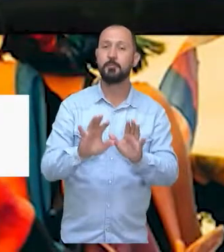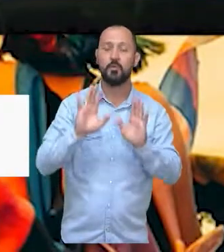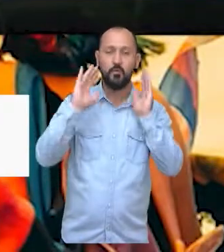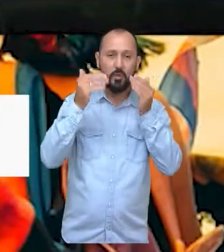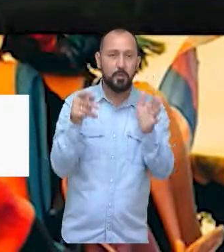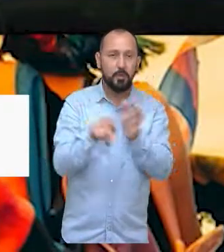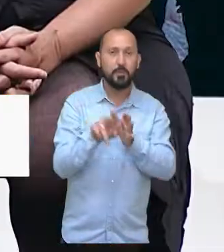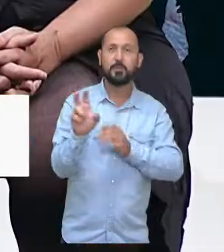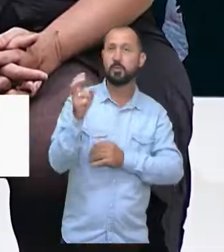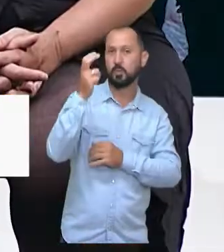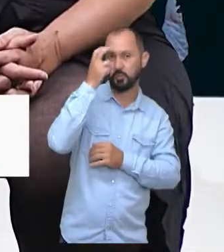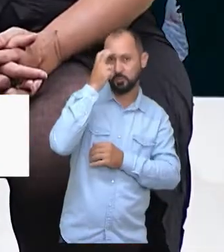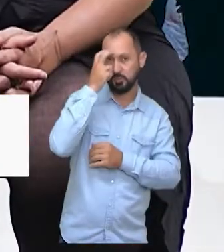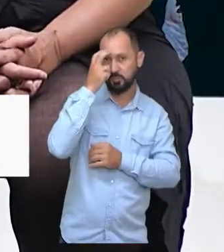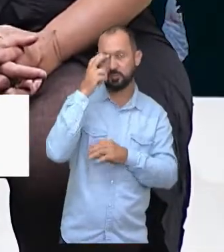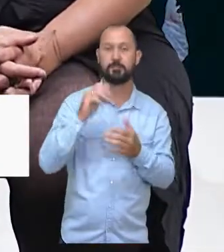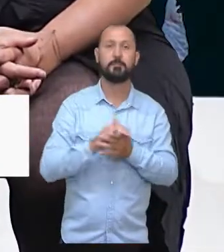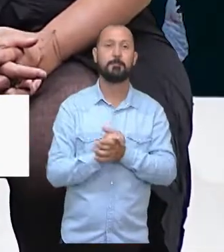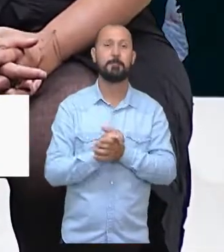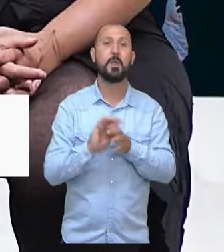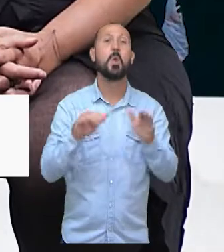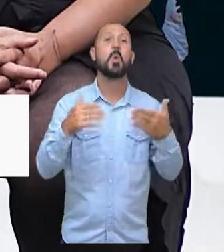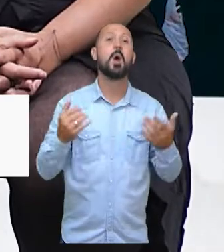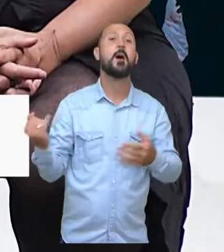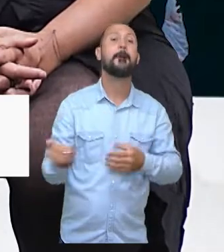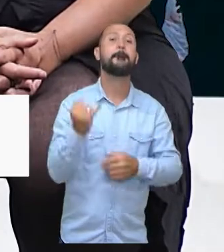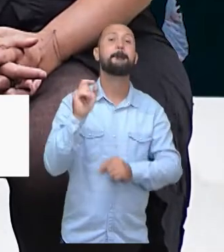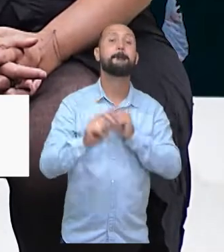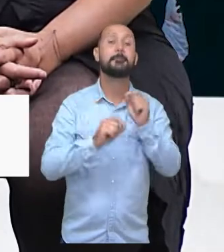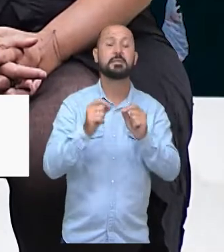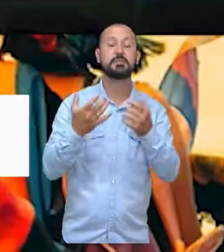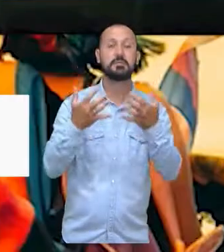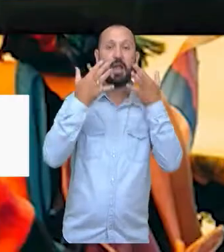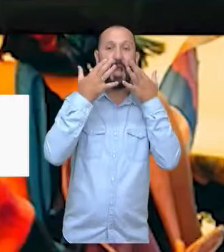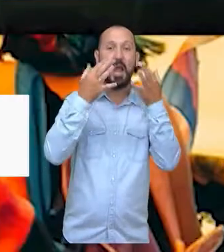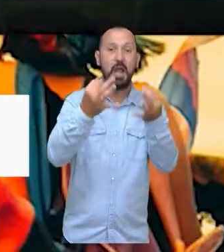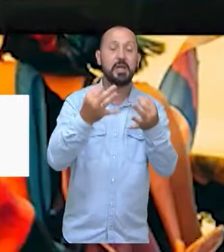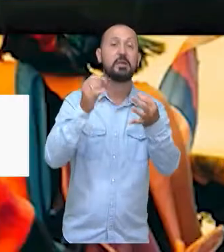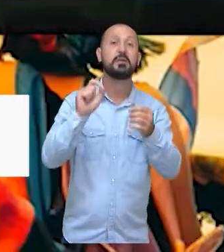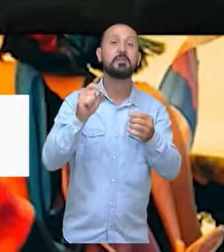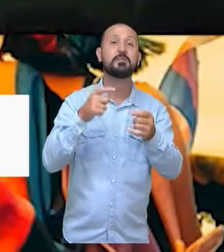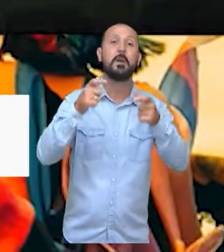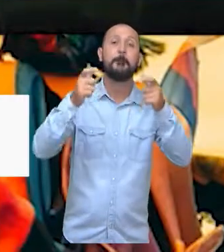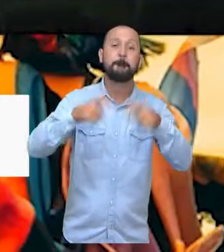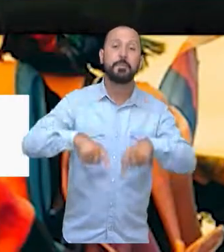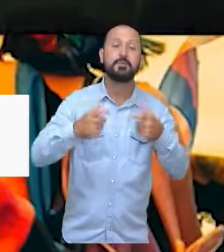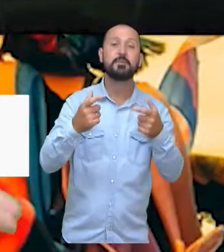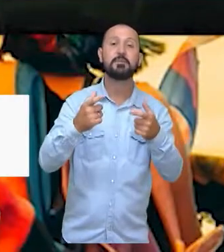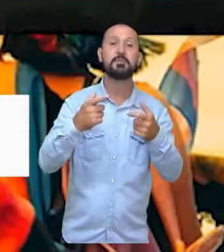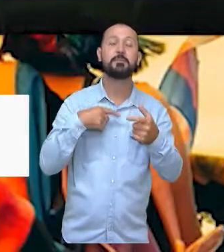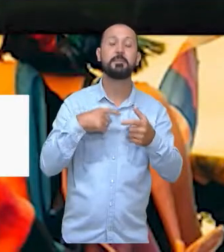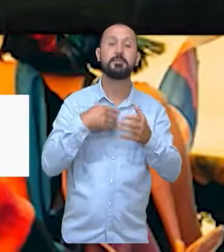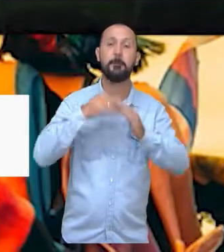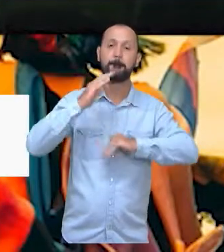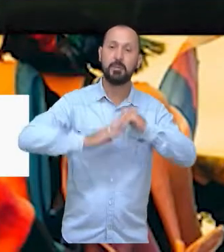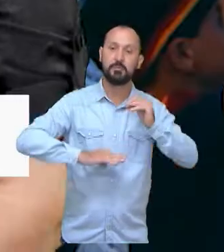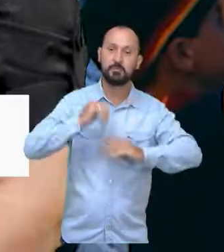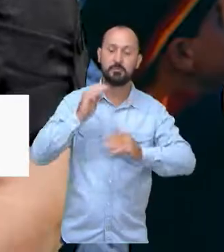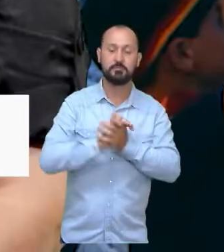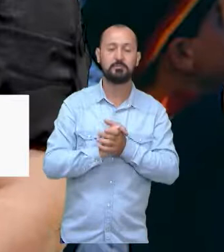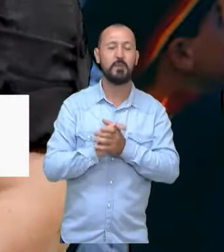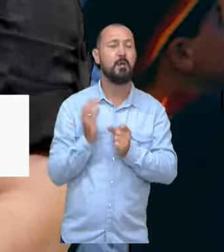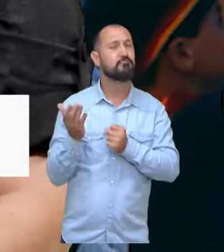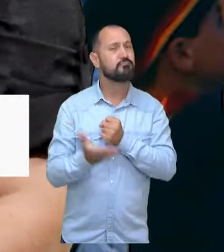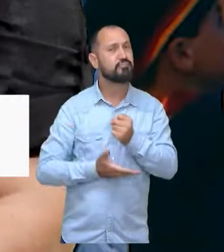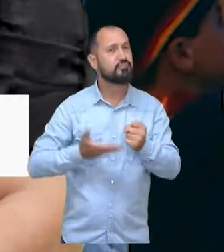pouquinho agora na cultura, qual a importância, Carla, dessa visão, né, desse espaço para esses artistas?